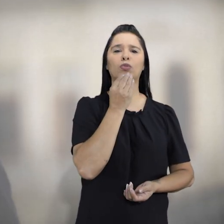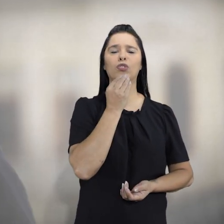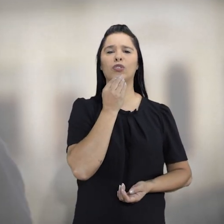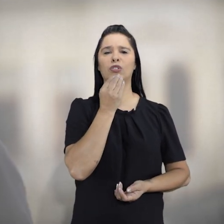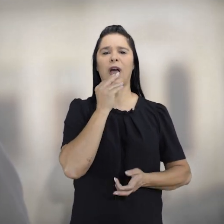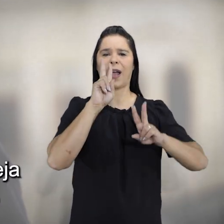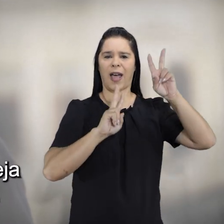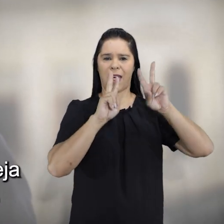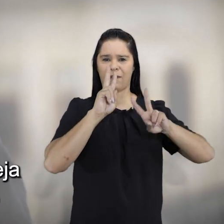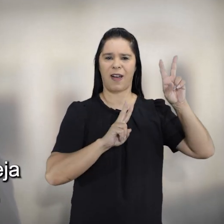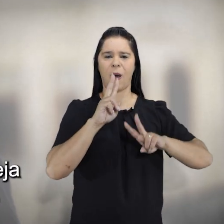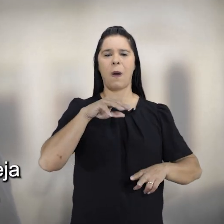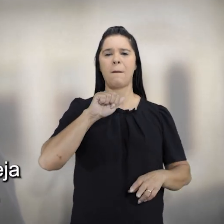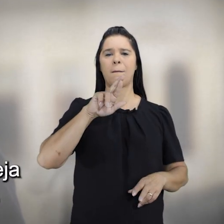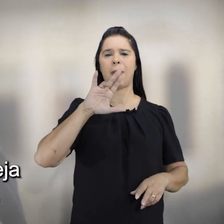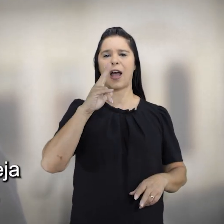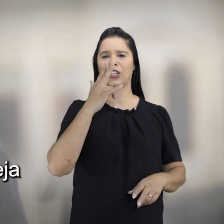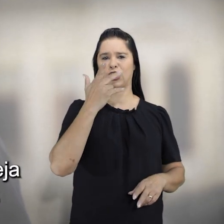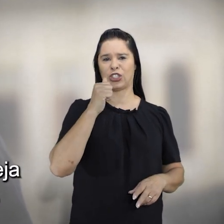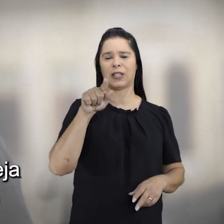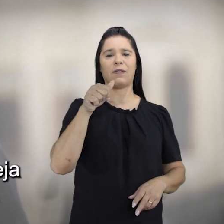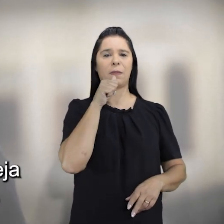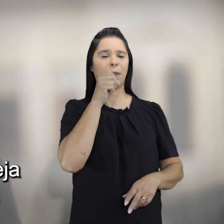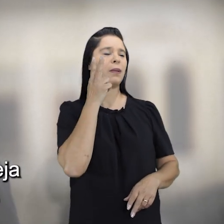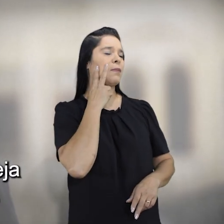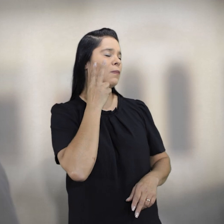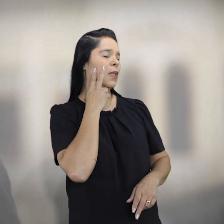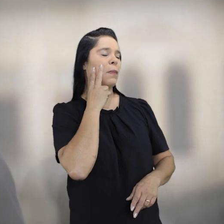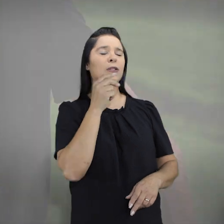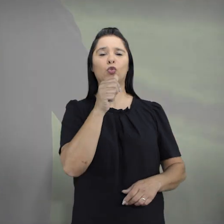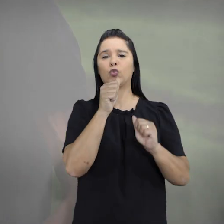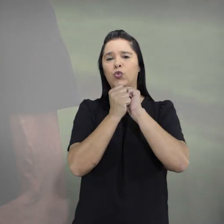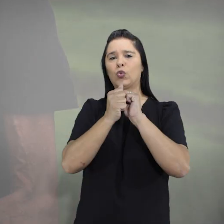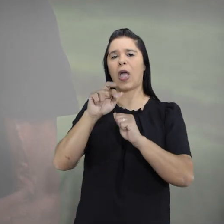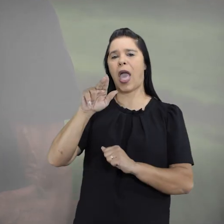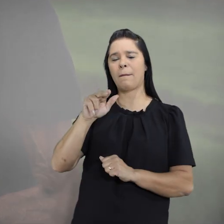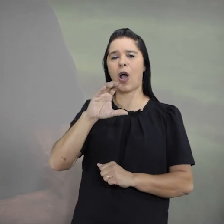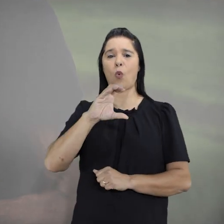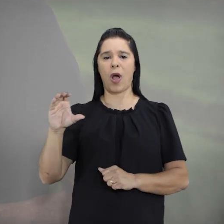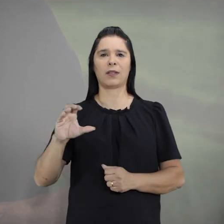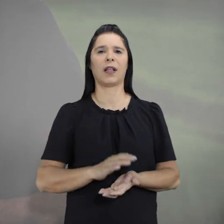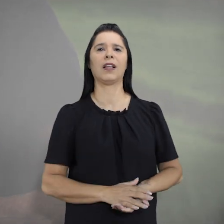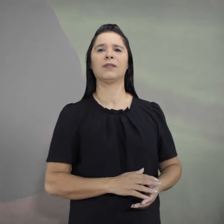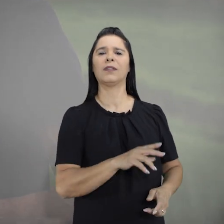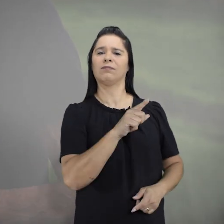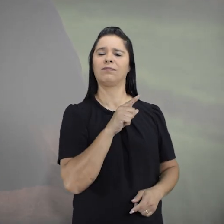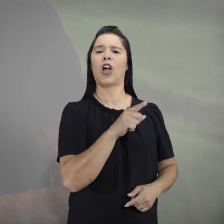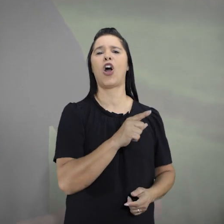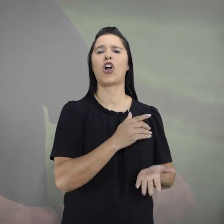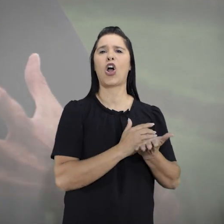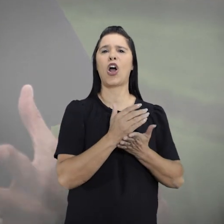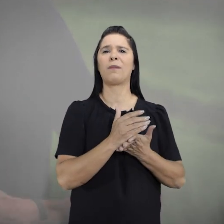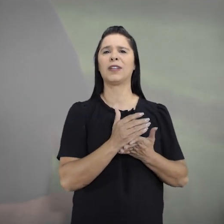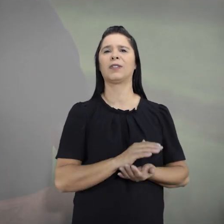marchinhas de carnaval. Porque eu estava começando a tomar cerveja com minha irmã e com meu cunhado, e quando ele começou a tocar essas músicas de